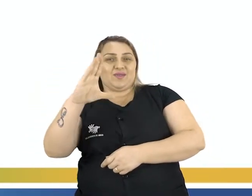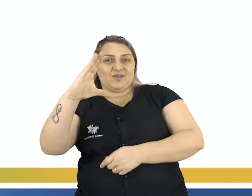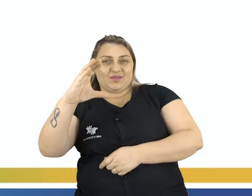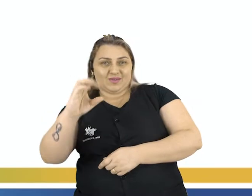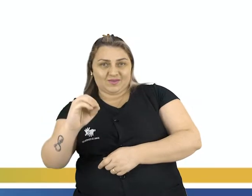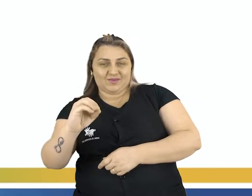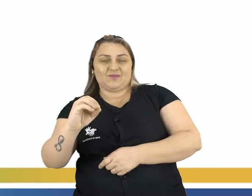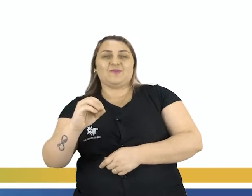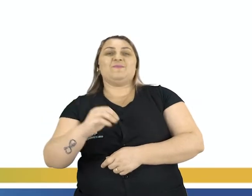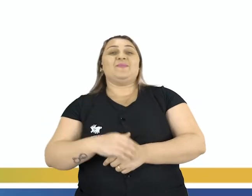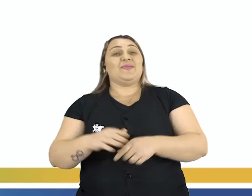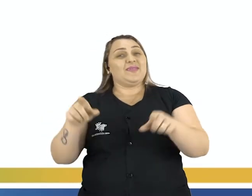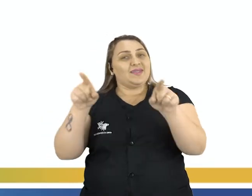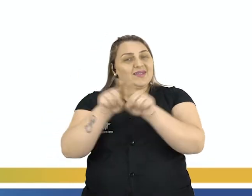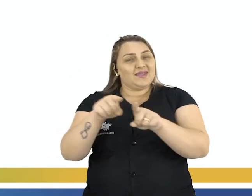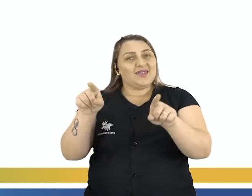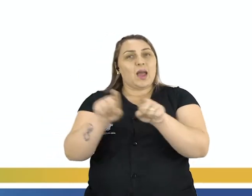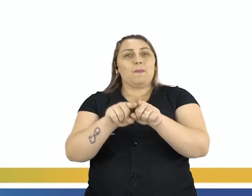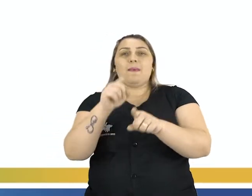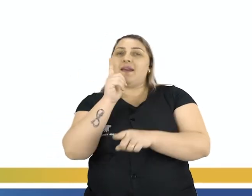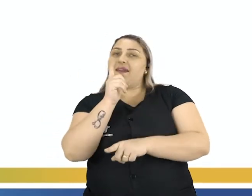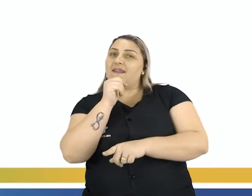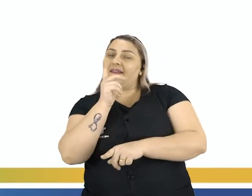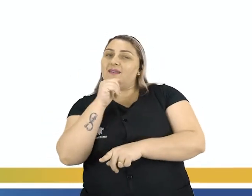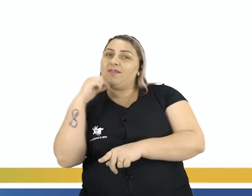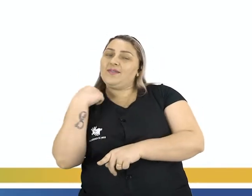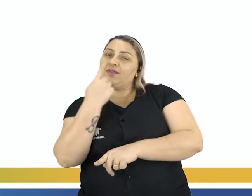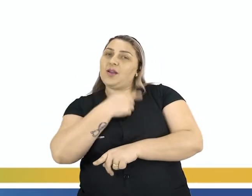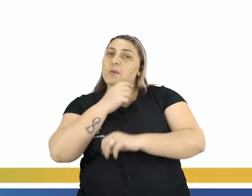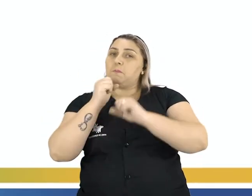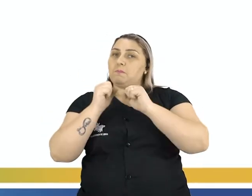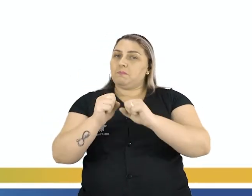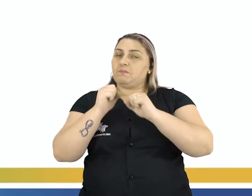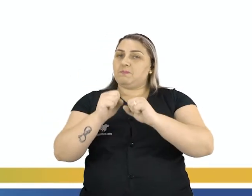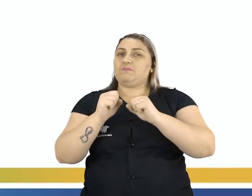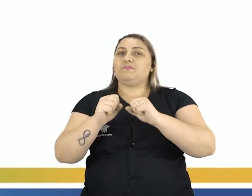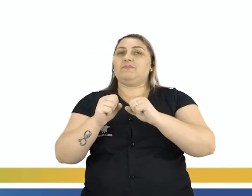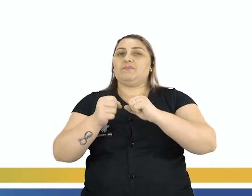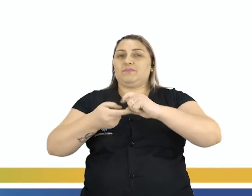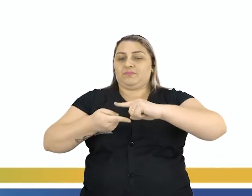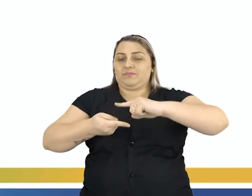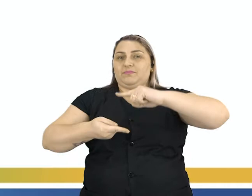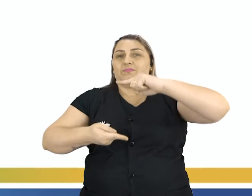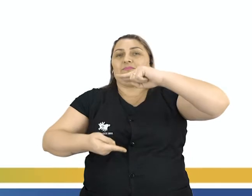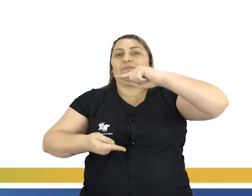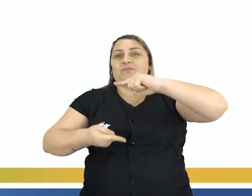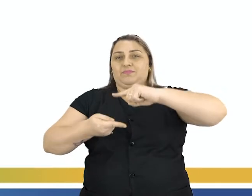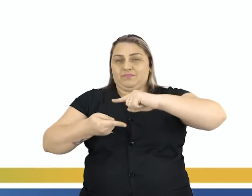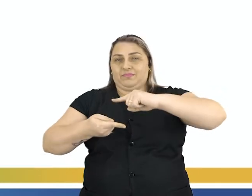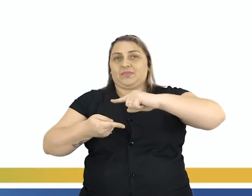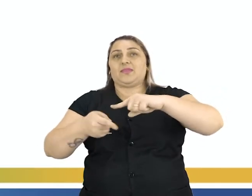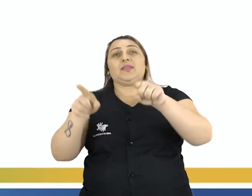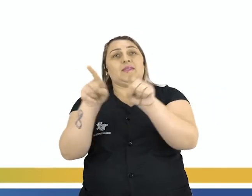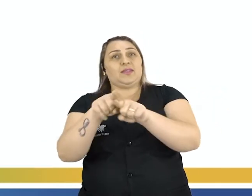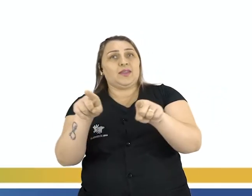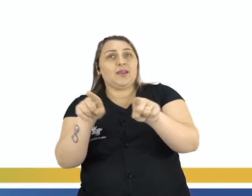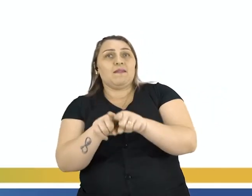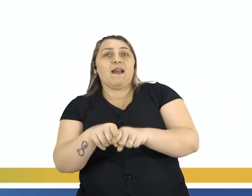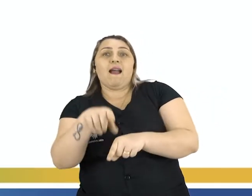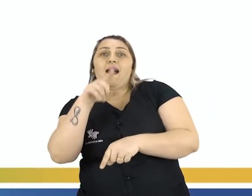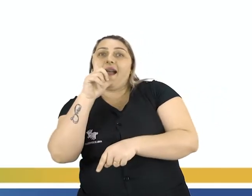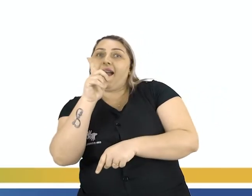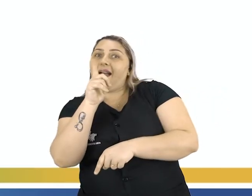né? Suco também é algo líquido que nós também podemos medir. Nós também podemos